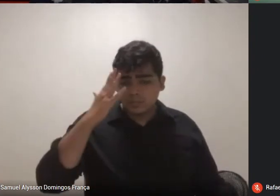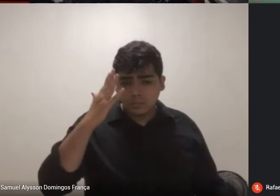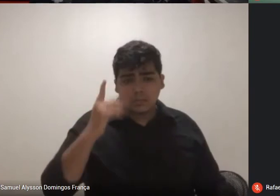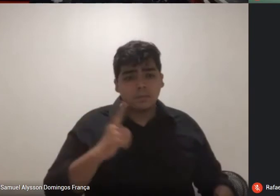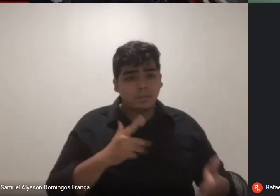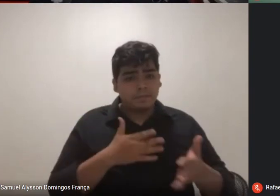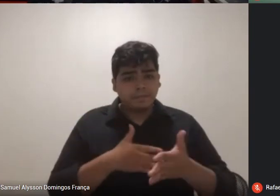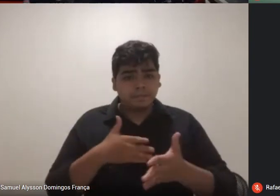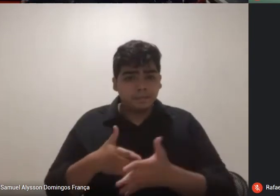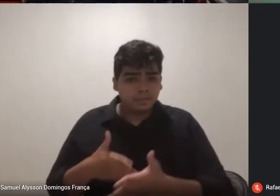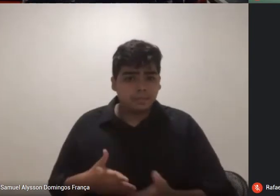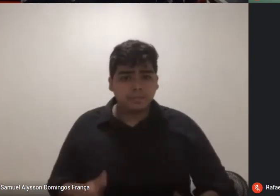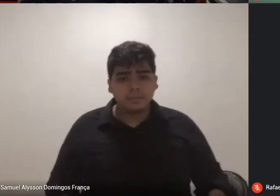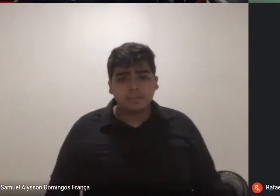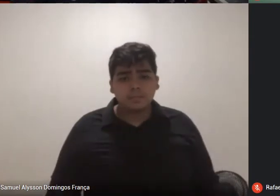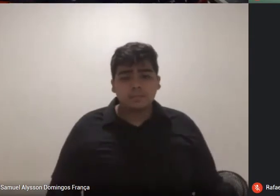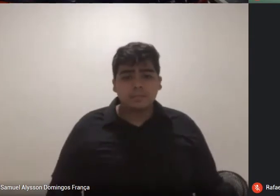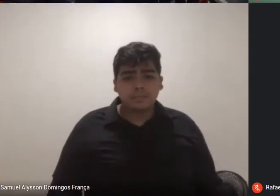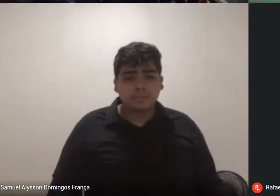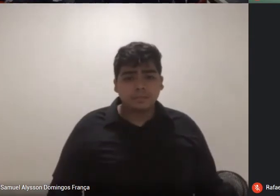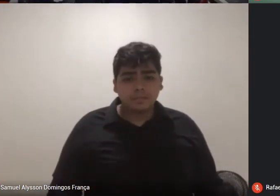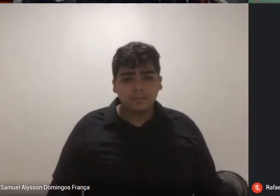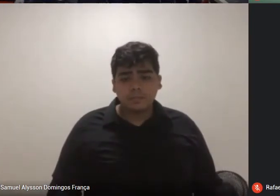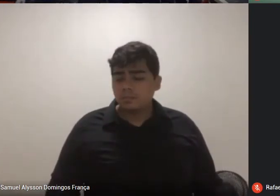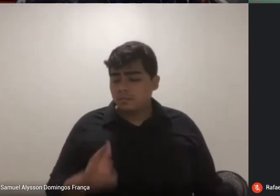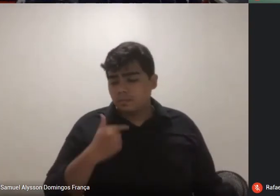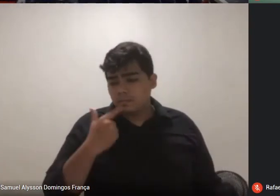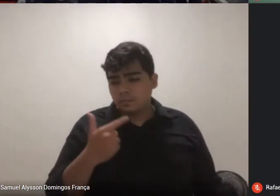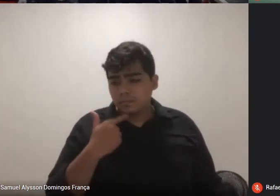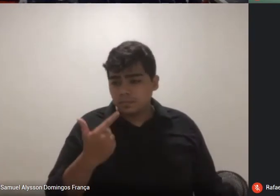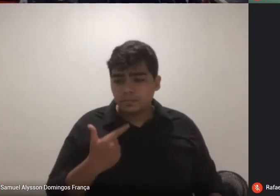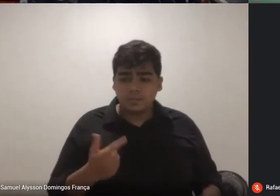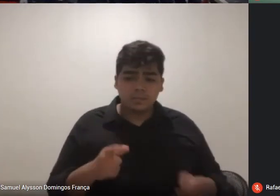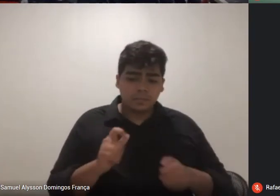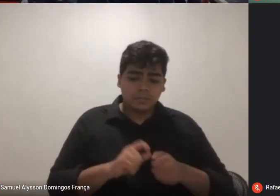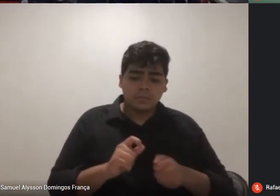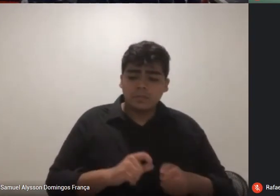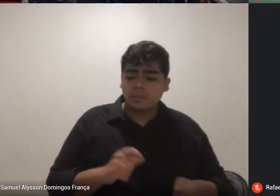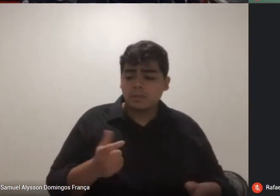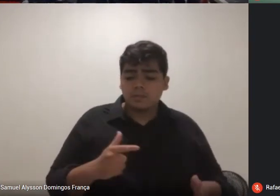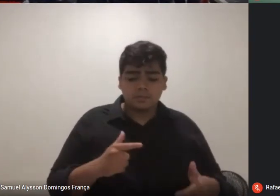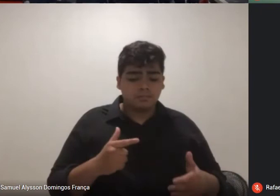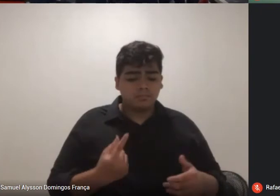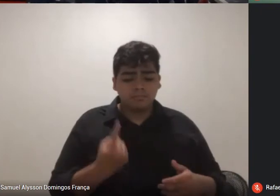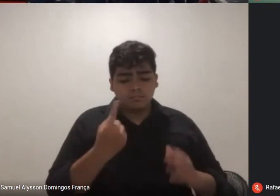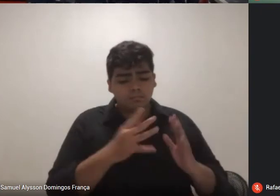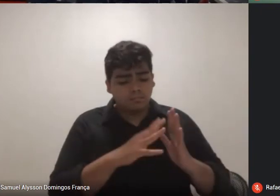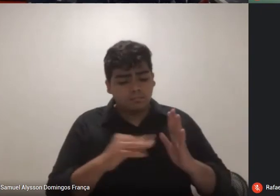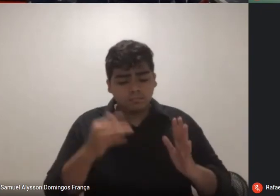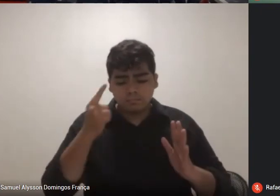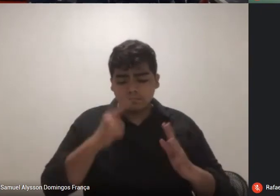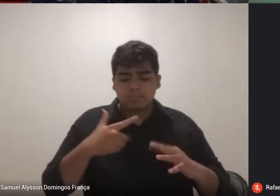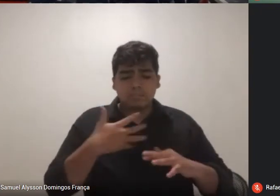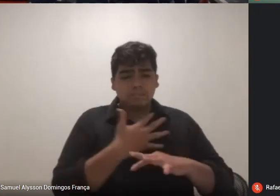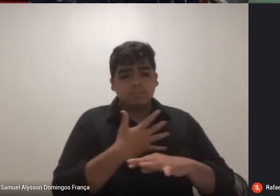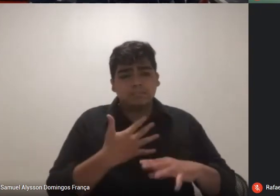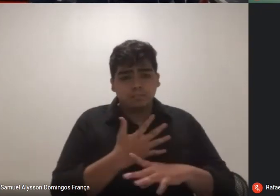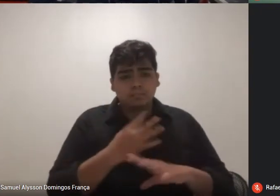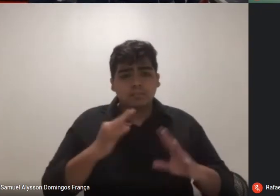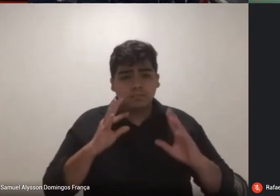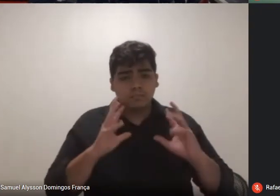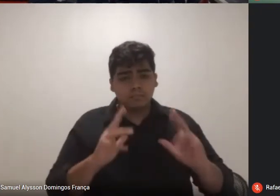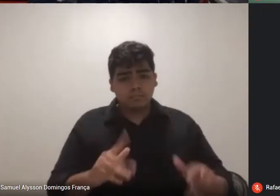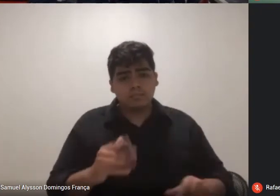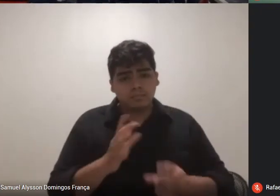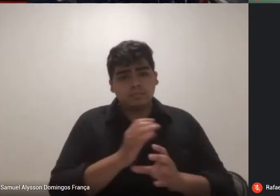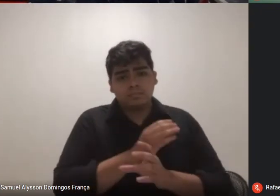né, de tempo, financeiro, então não dava para fazer um protótipo que abrangesse toda a cidade de João Pessoa. A gente fez